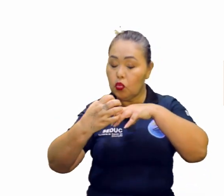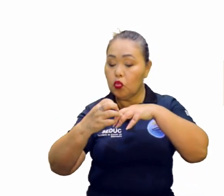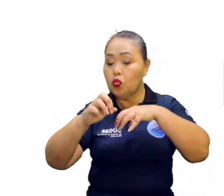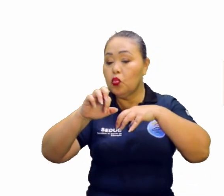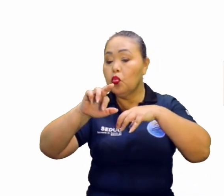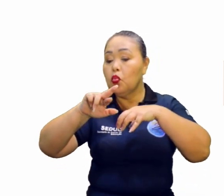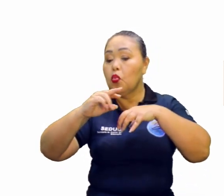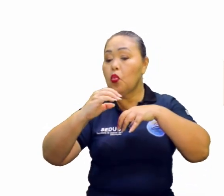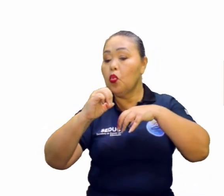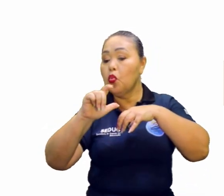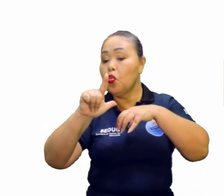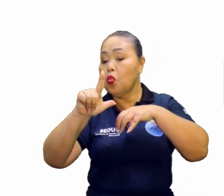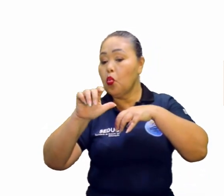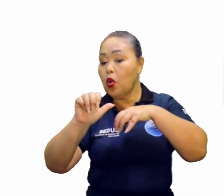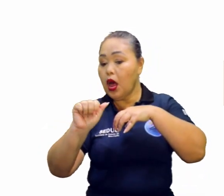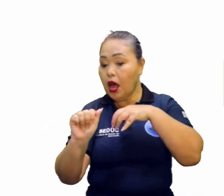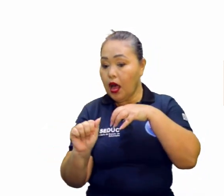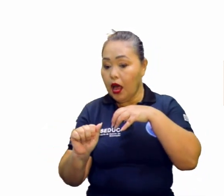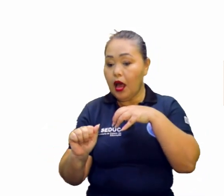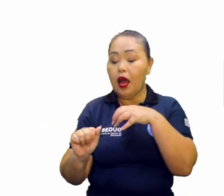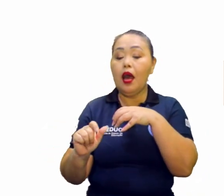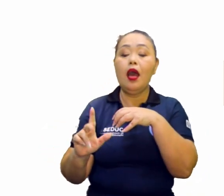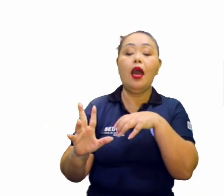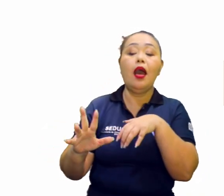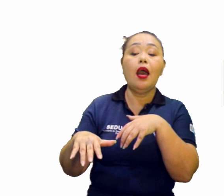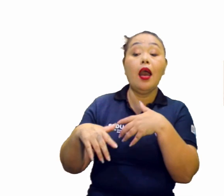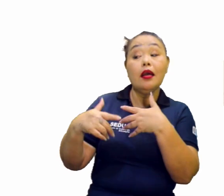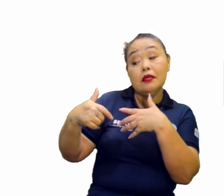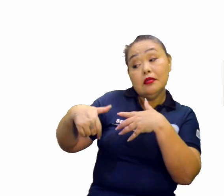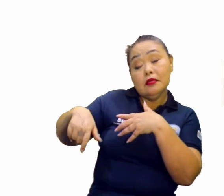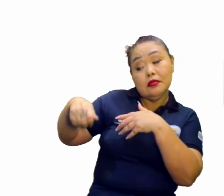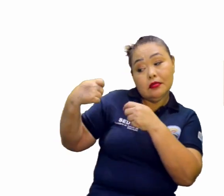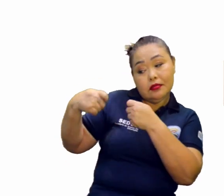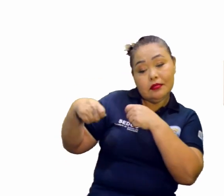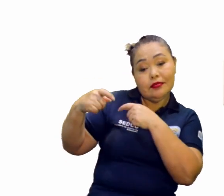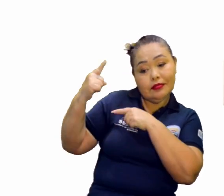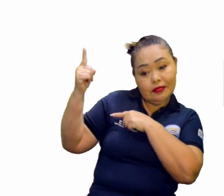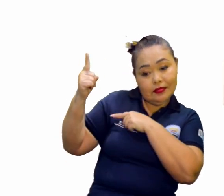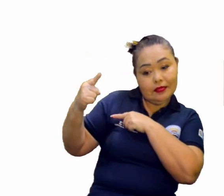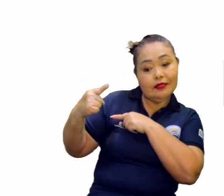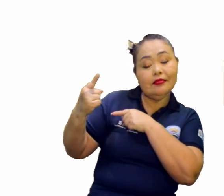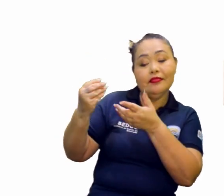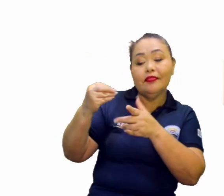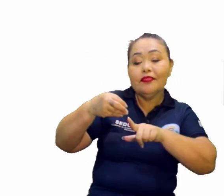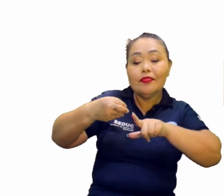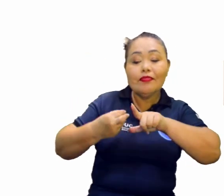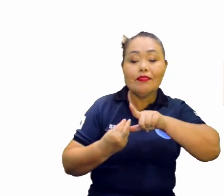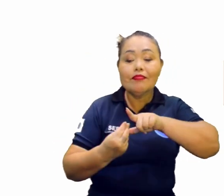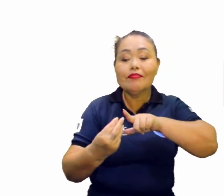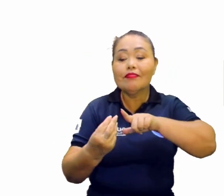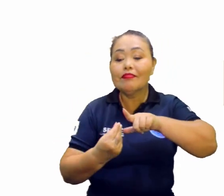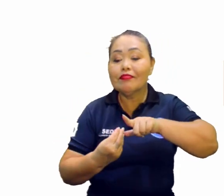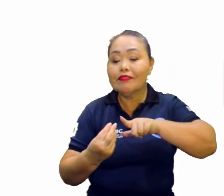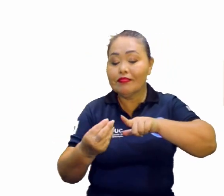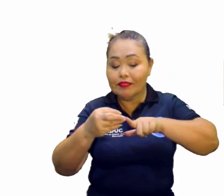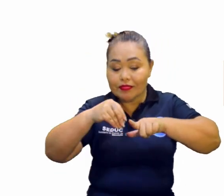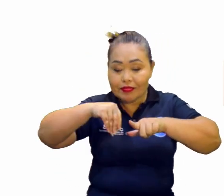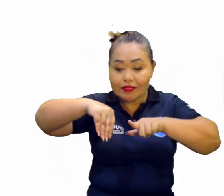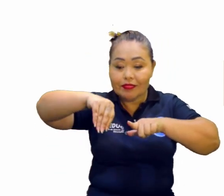E para isso, elas vão precisar desse processo aqui, de adubação, né? Então, adubação de